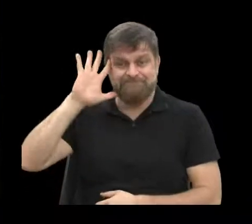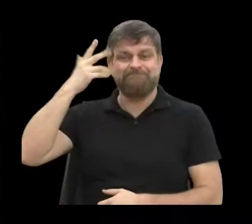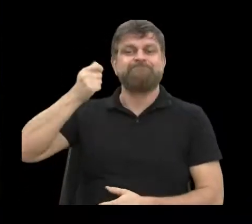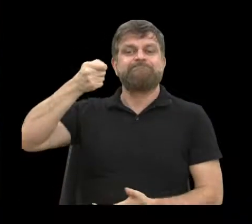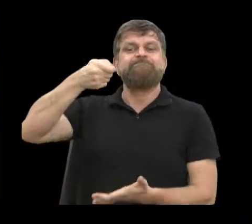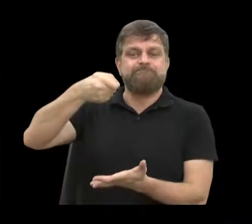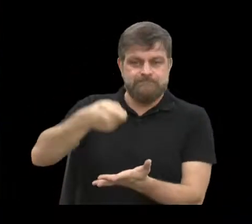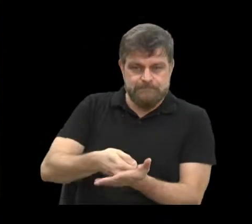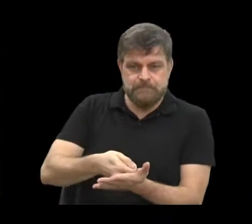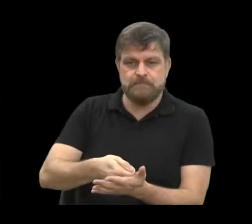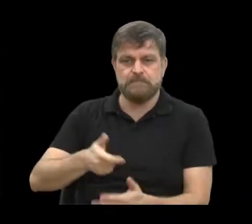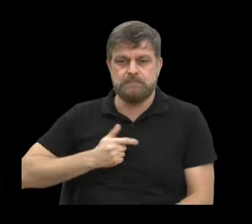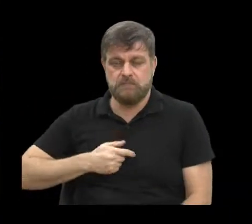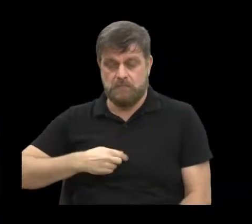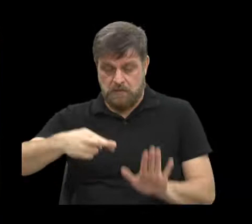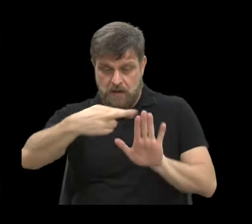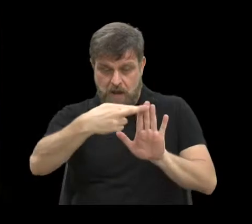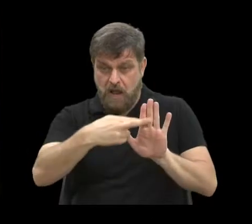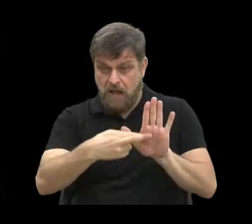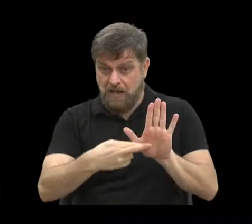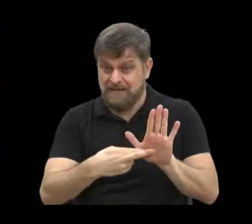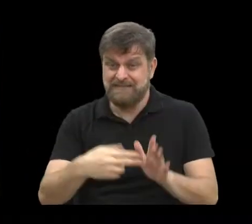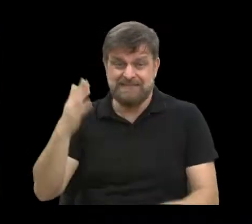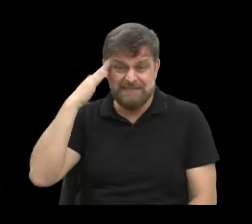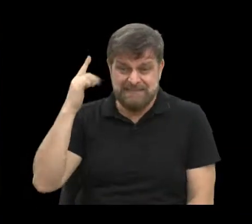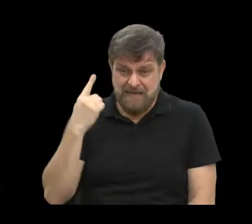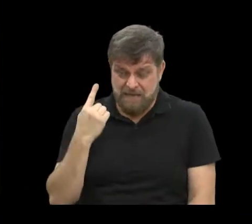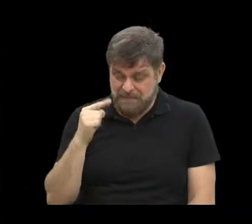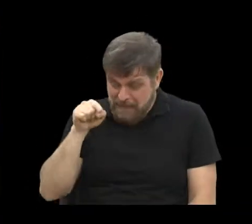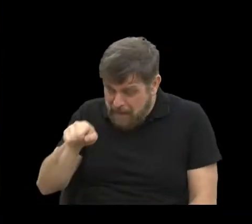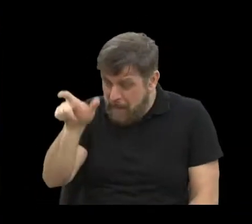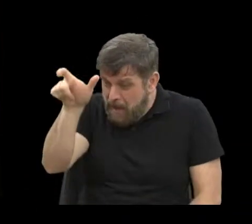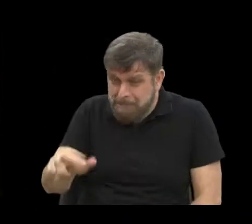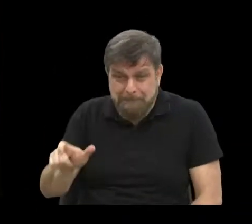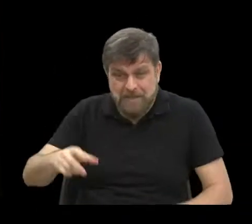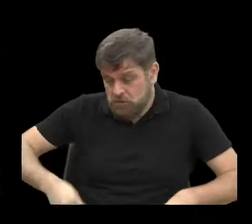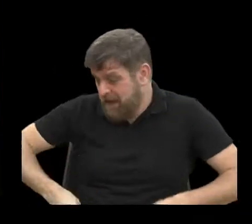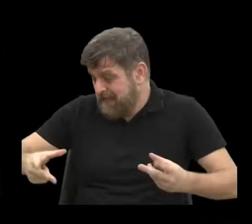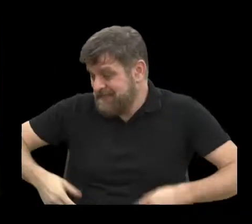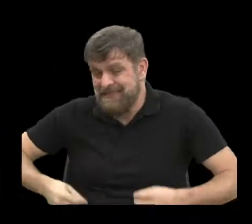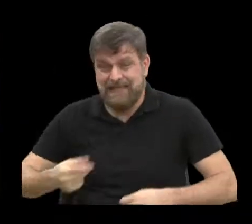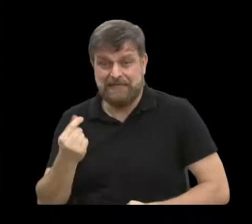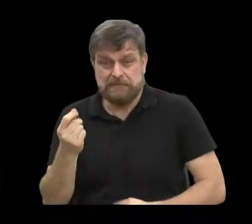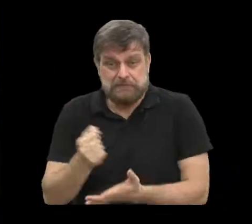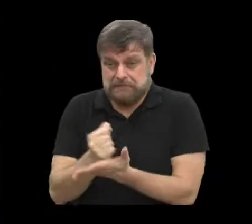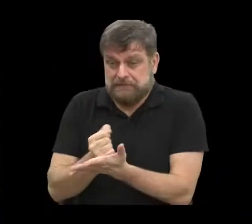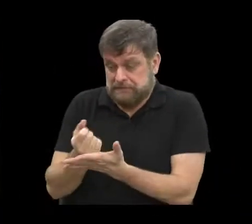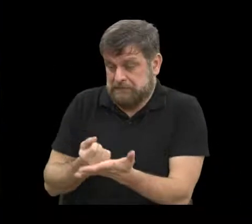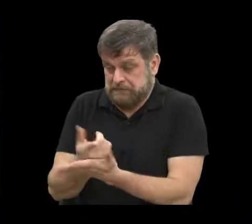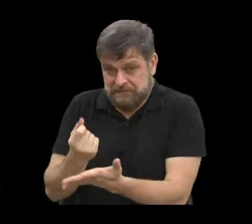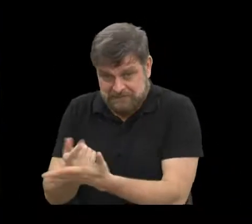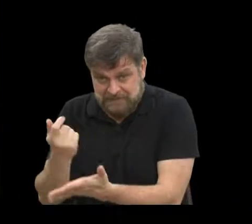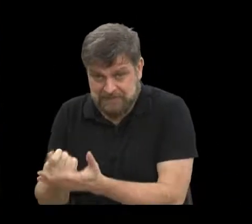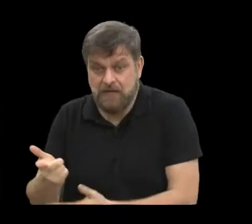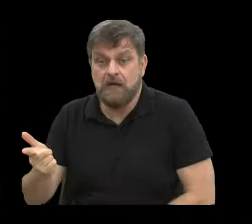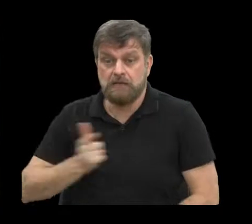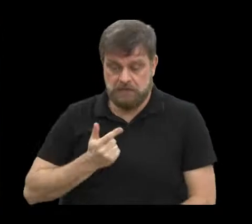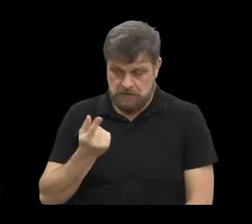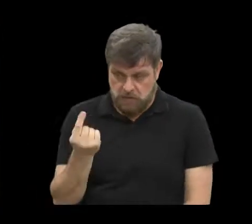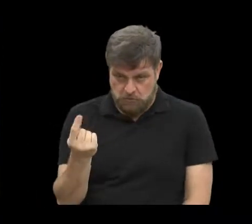em relação ao critério objetivo de renda, que é aquele 1/4 de salário mínimo per capita. Então, pode ter uma